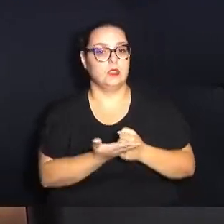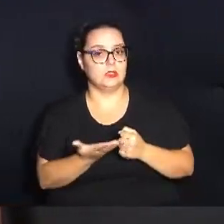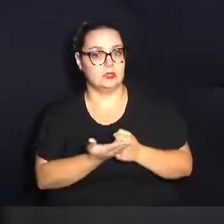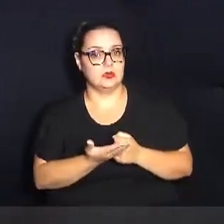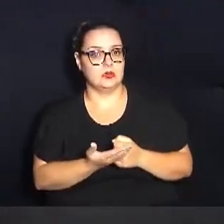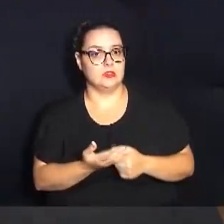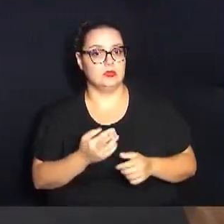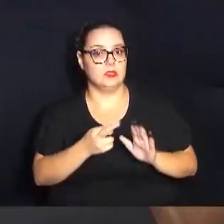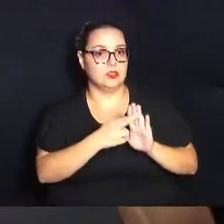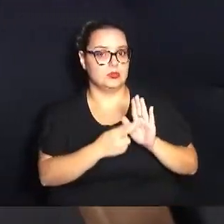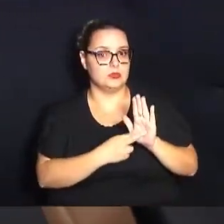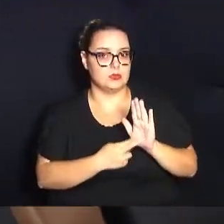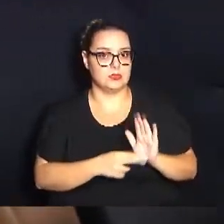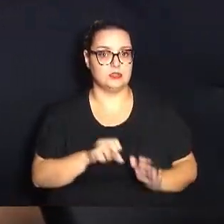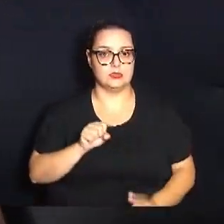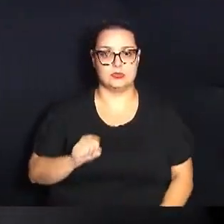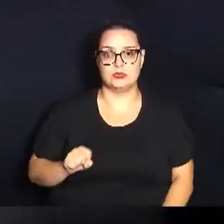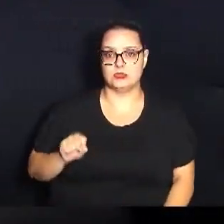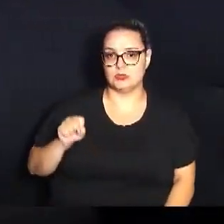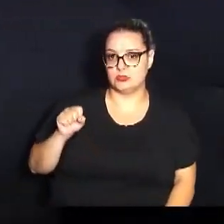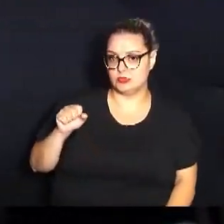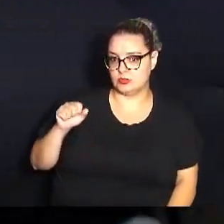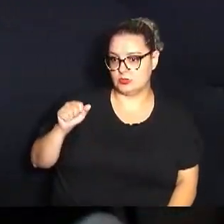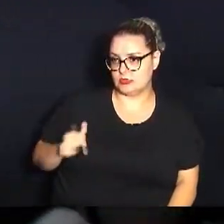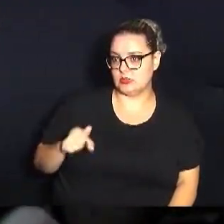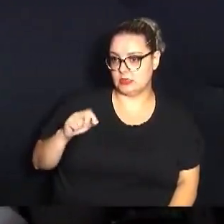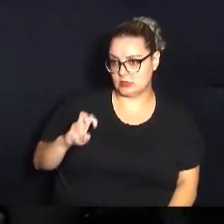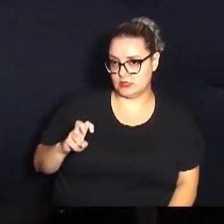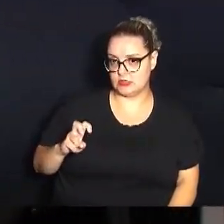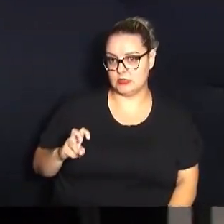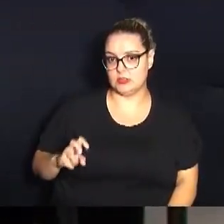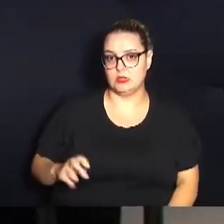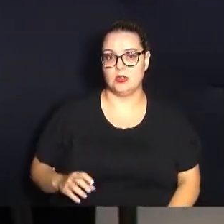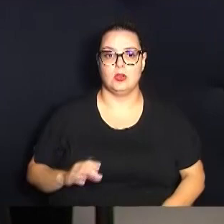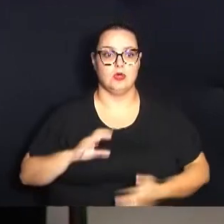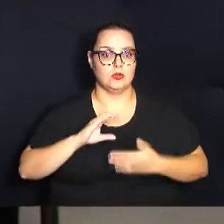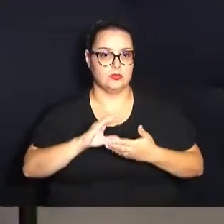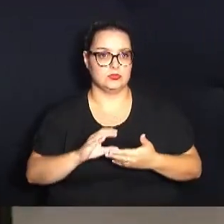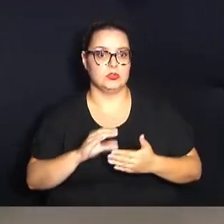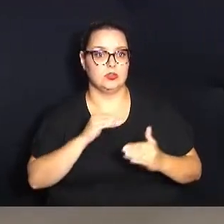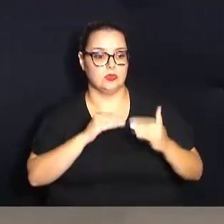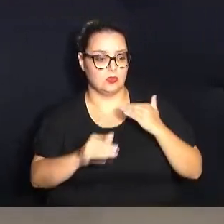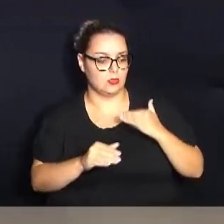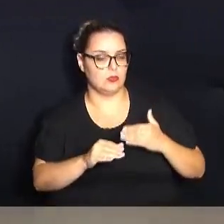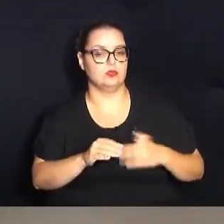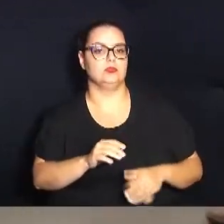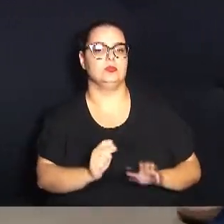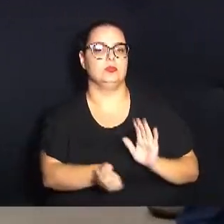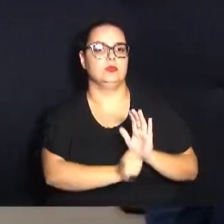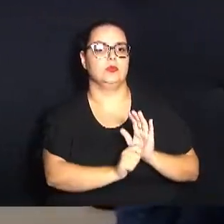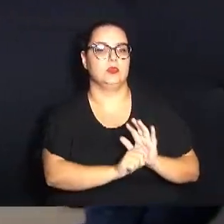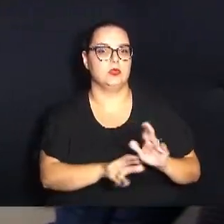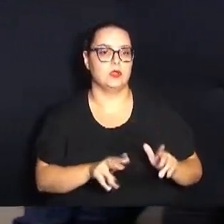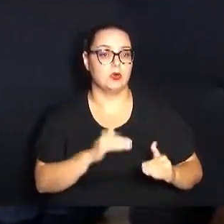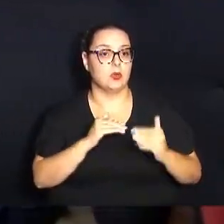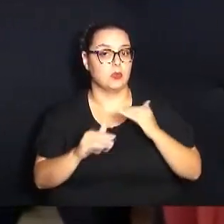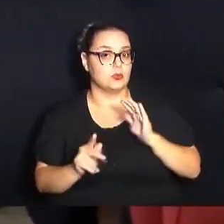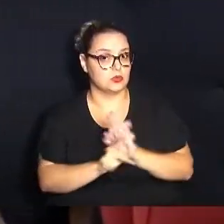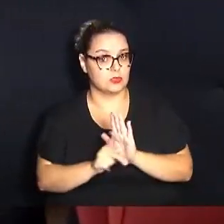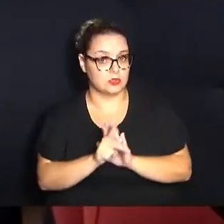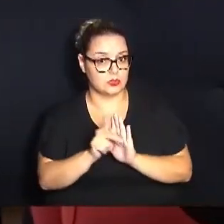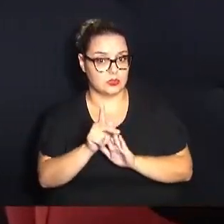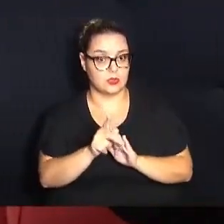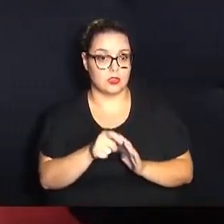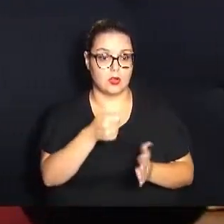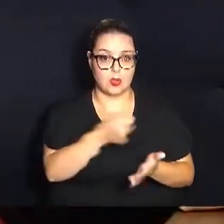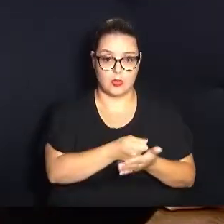durante o intervalo regimental da reunião ordinária de número 75 representantes do Conselho Municipal antidrogas